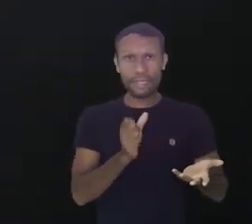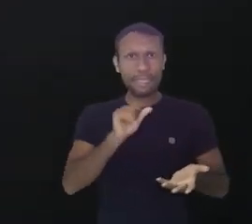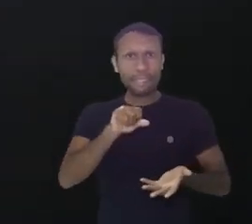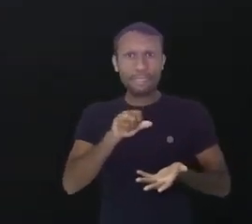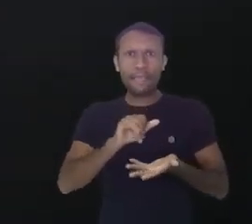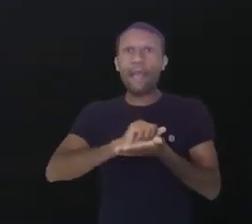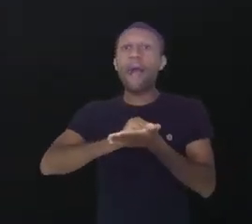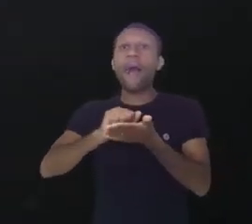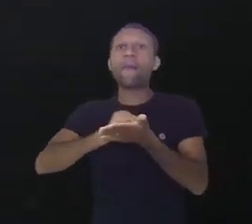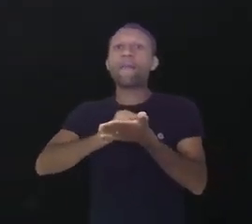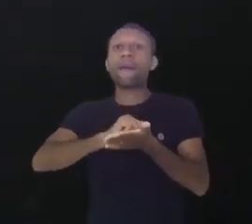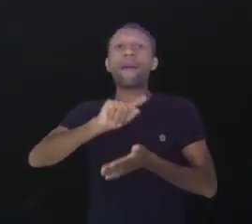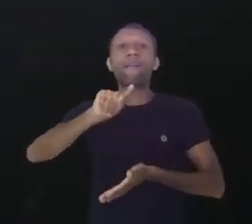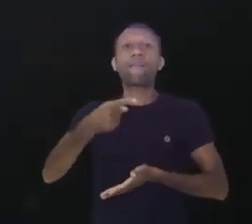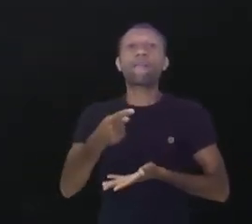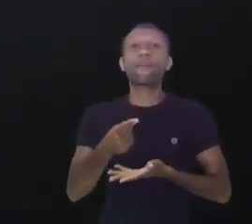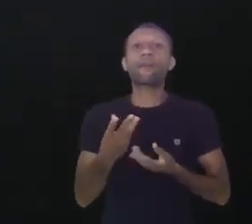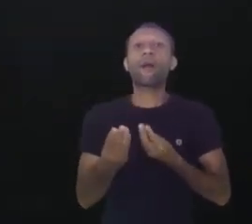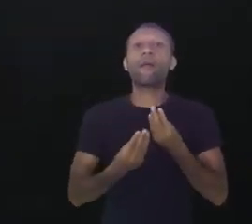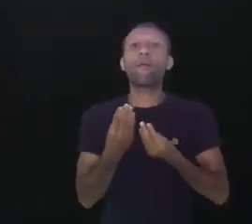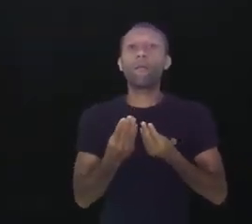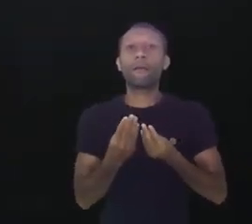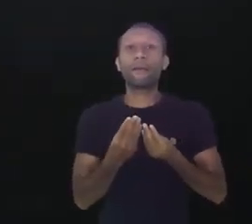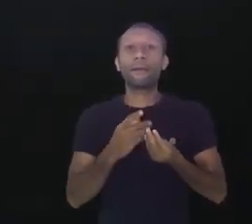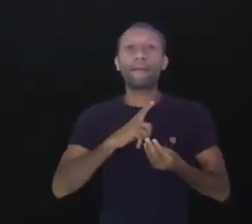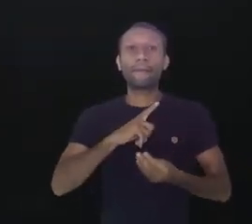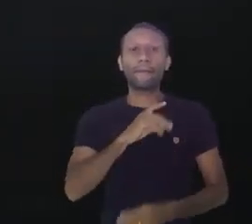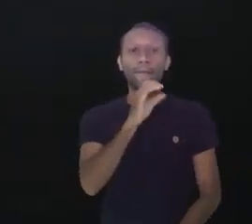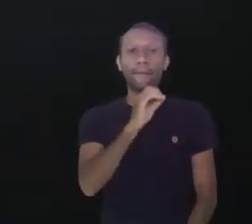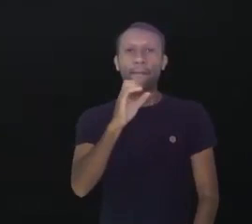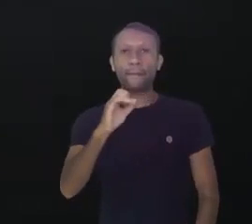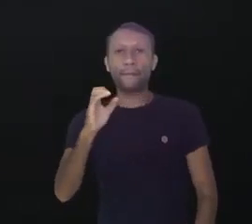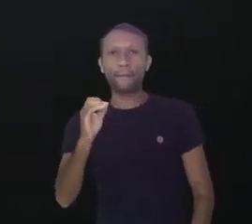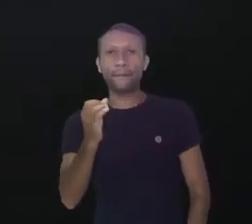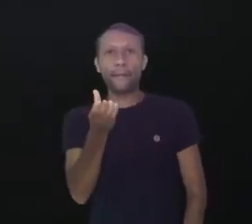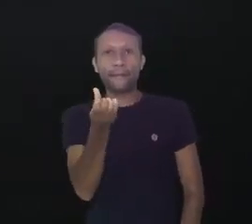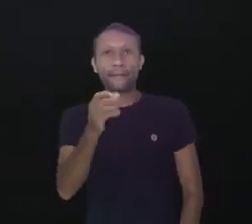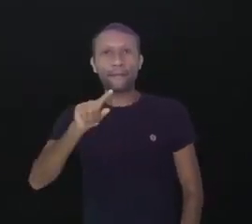tirar a vírgula, reparem que eu vou ter